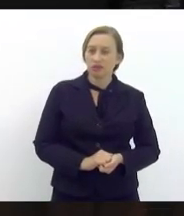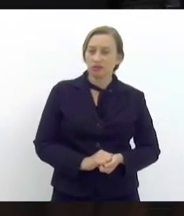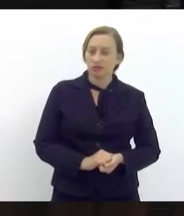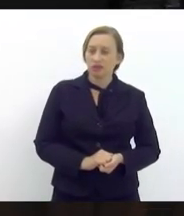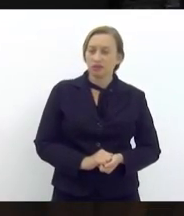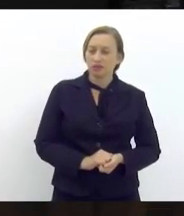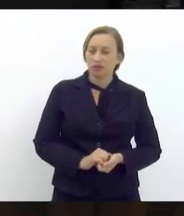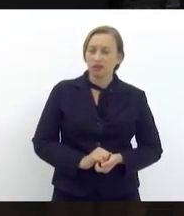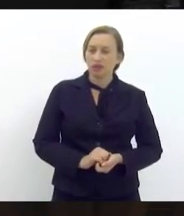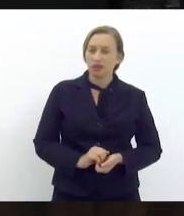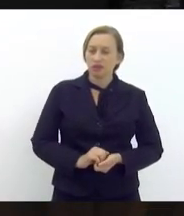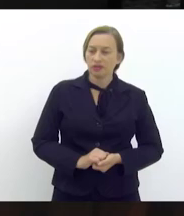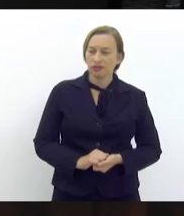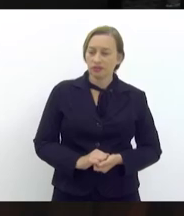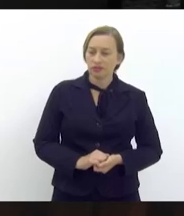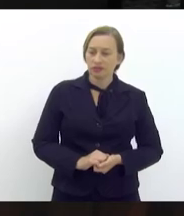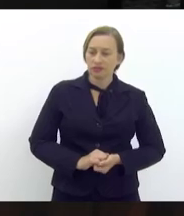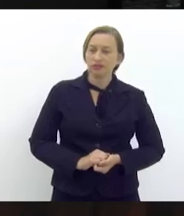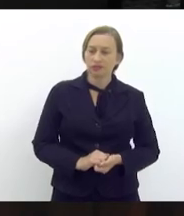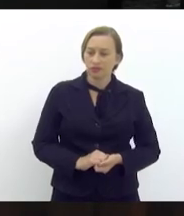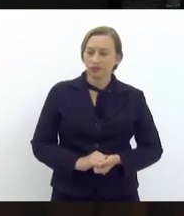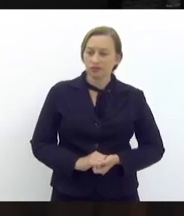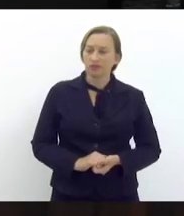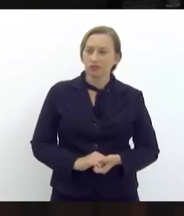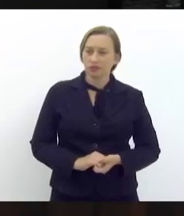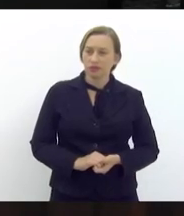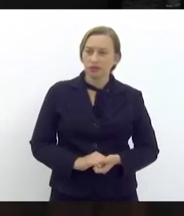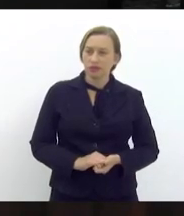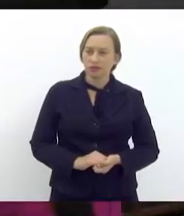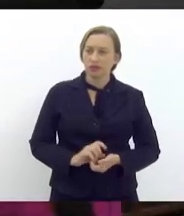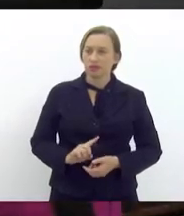Próximo orador inscrito, a deputada Dani Balvin, por favor.